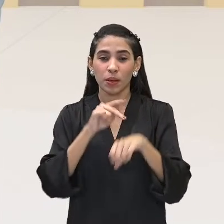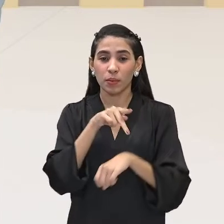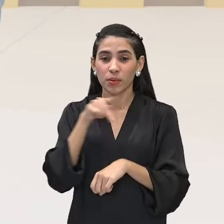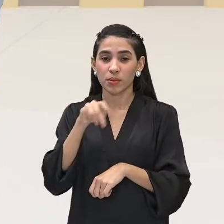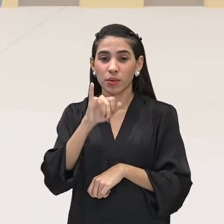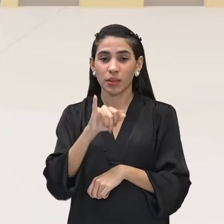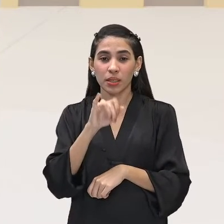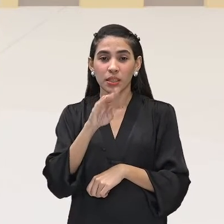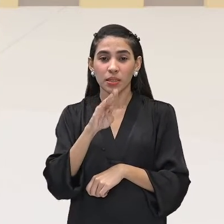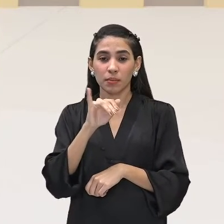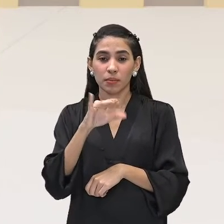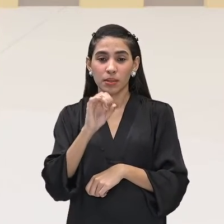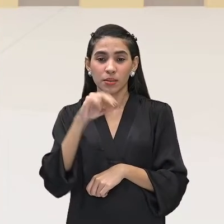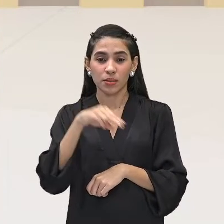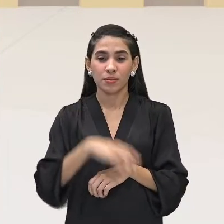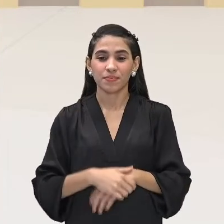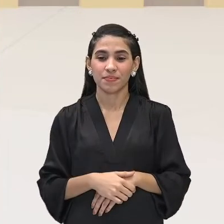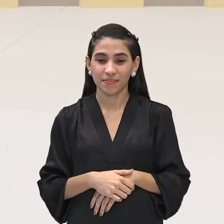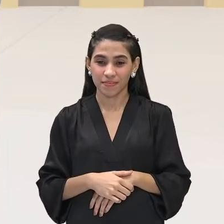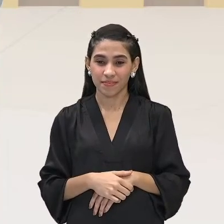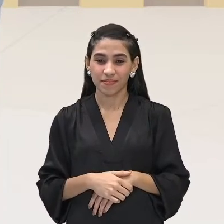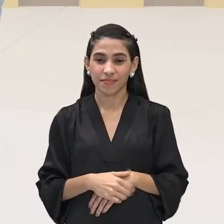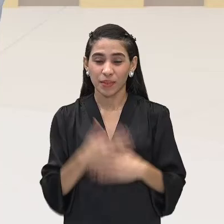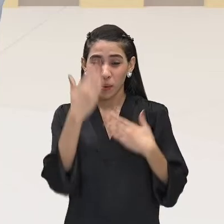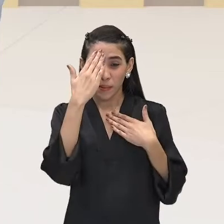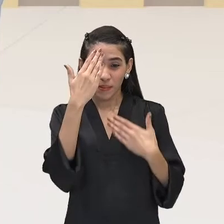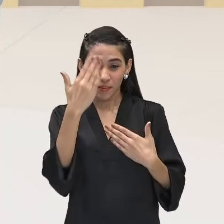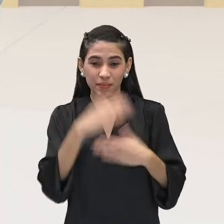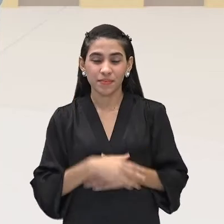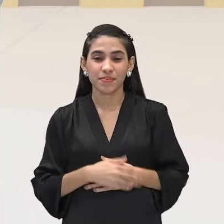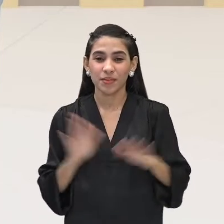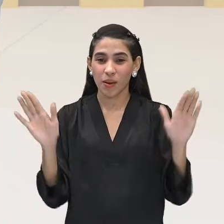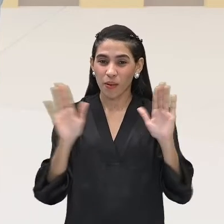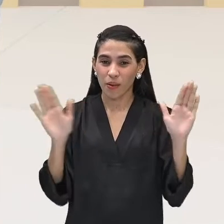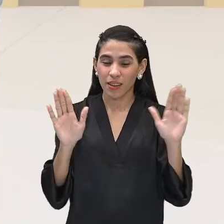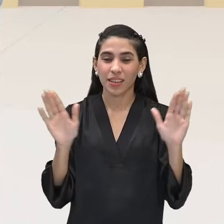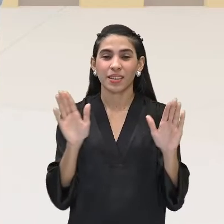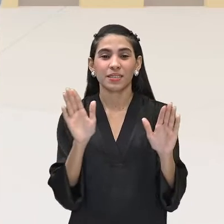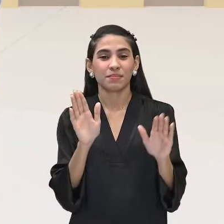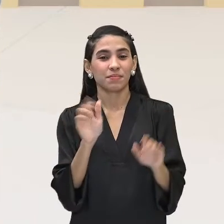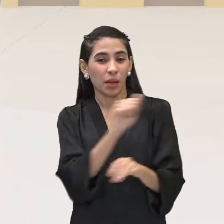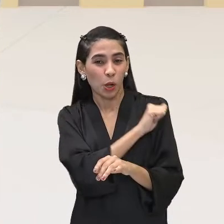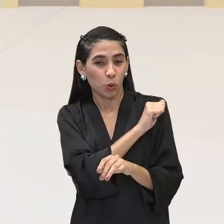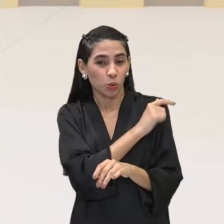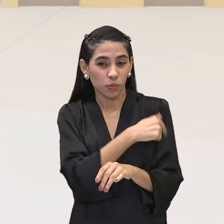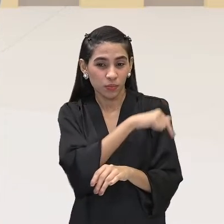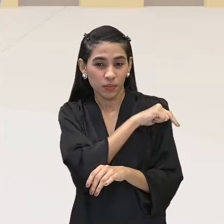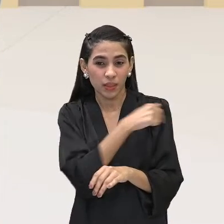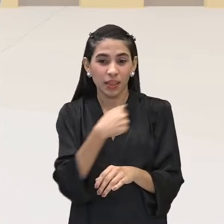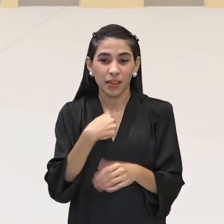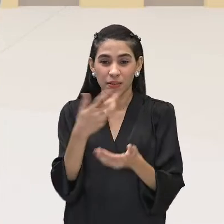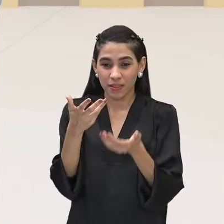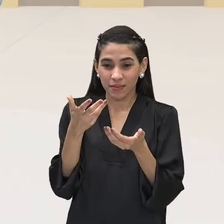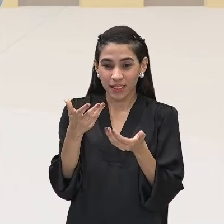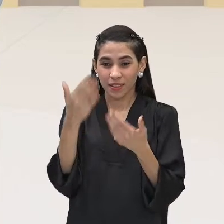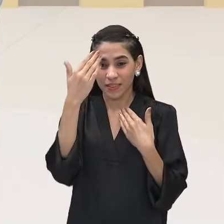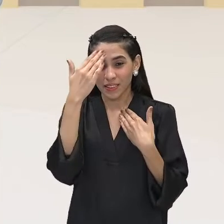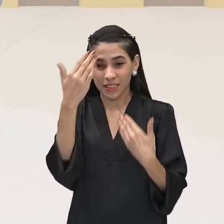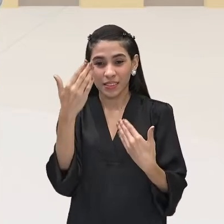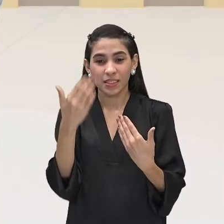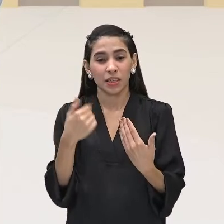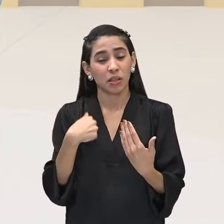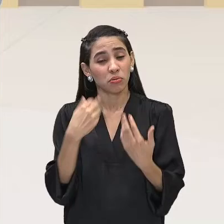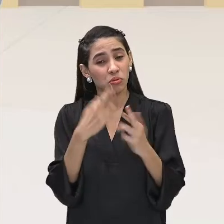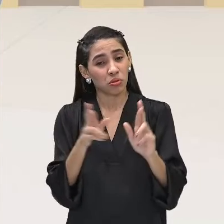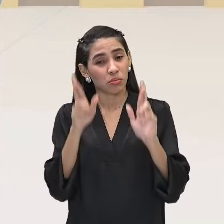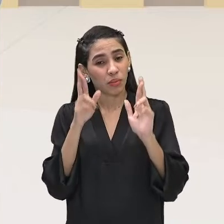muito bem-vindo. Obrigado, professor Artemison. Olá, alunos da primeira série do ensino médio. Quero agradecer o convite e espero contribuir